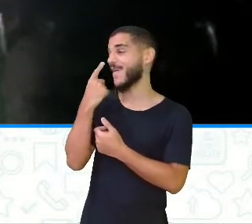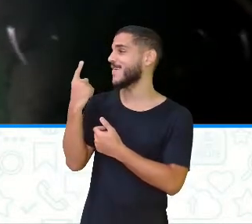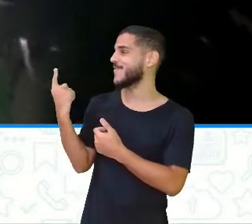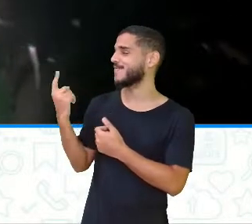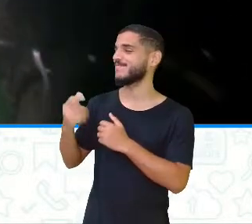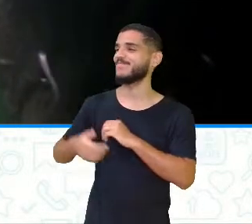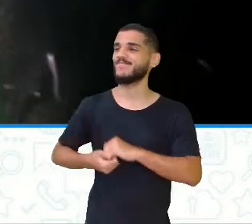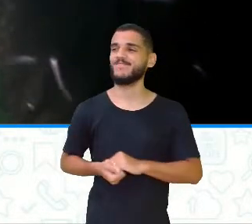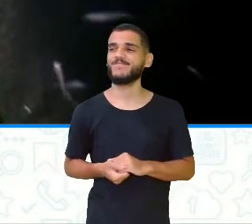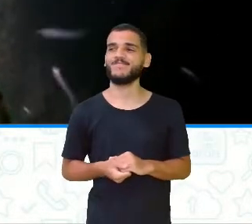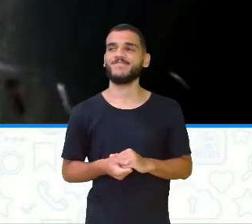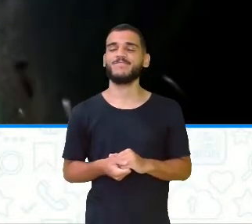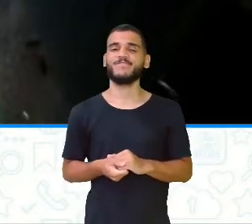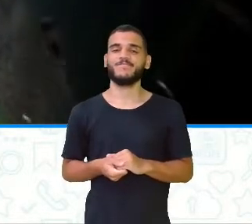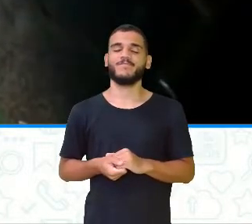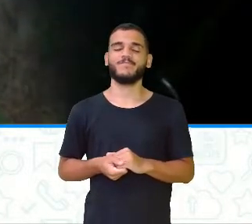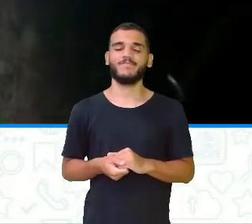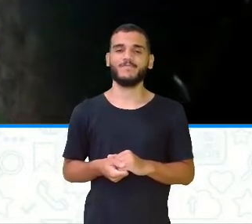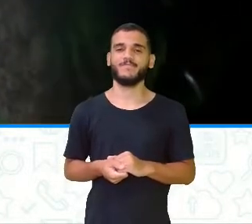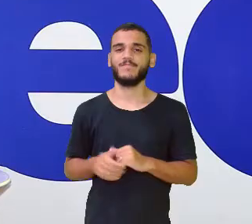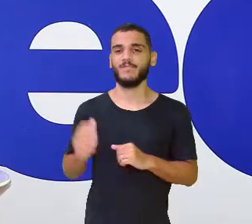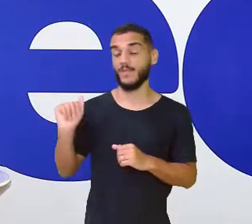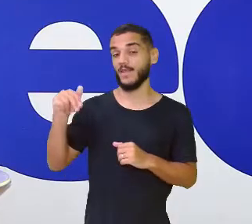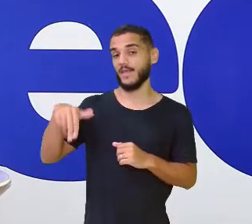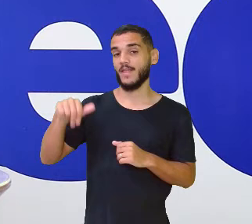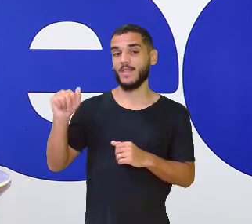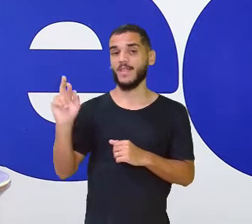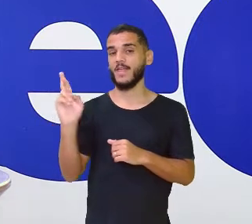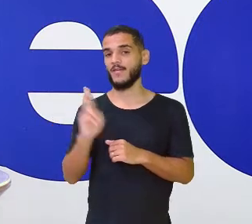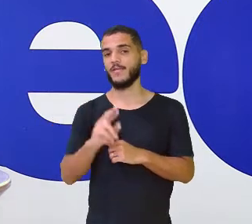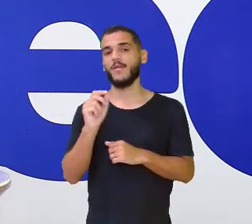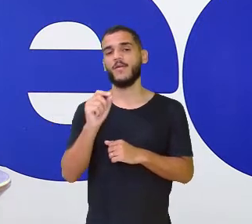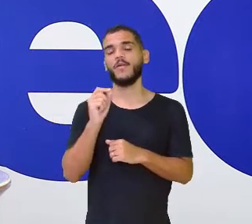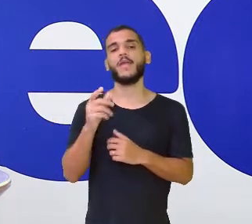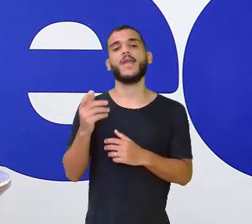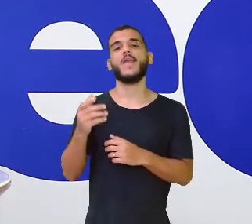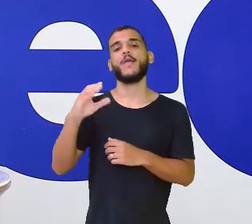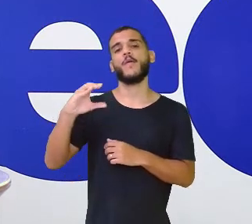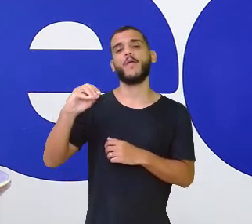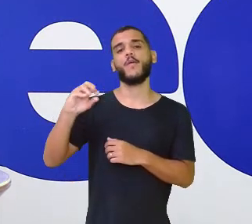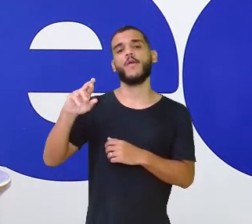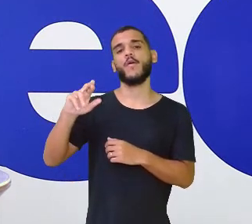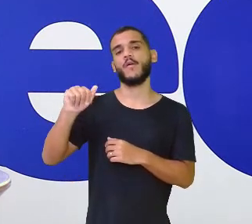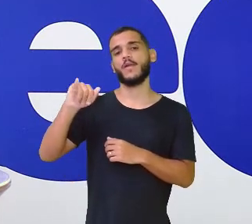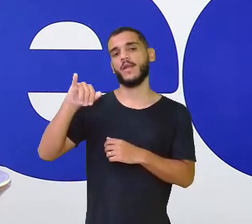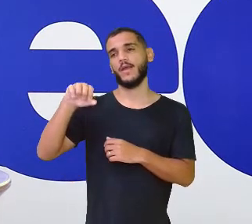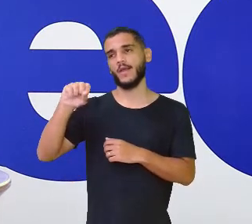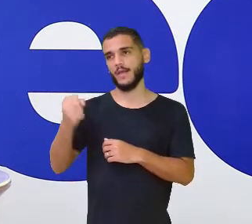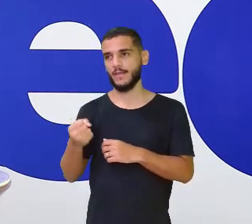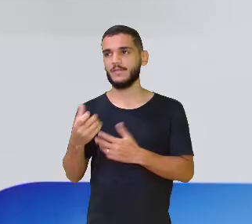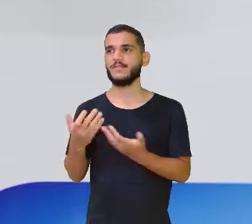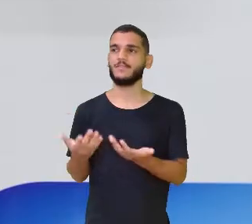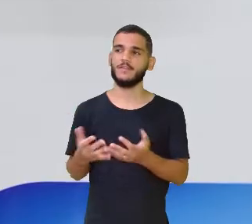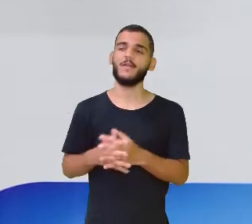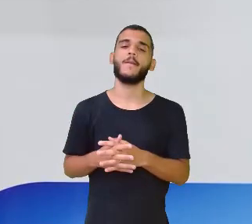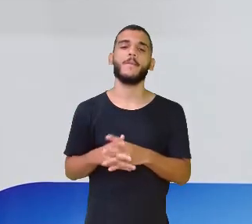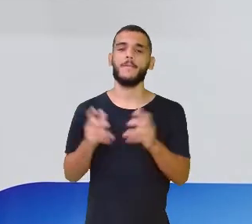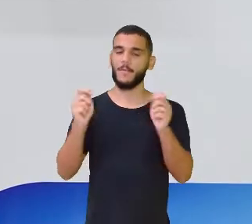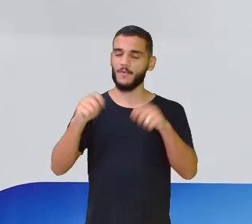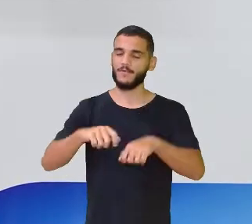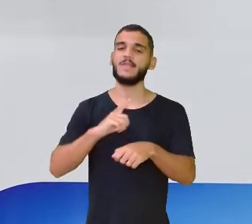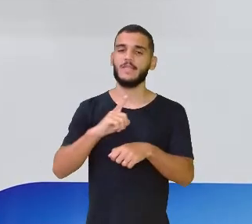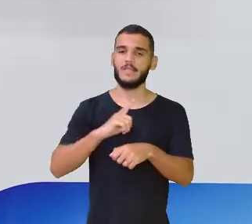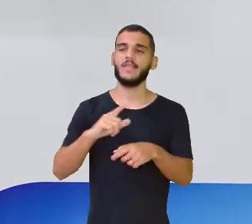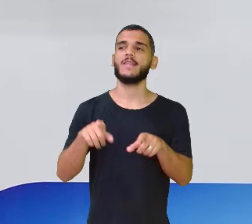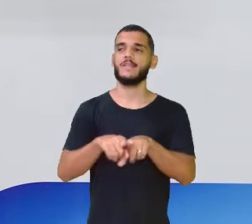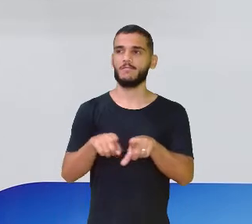Baikal. A Ana, acho que é a Sofia, colocou corais. Dependendo do local, existe